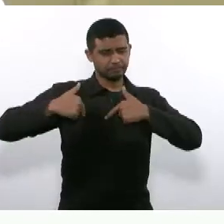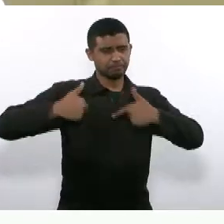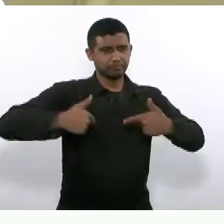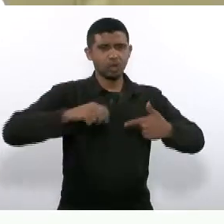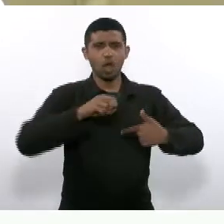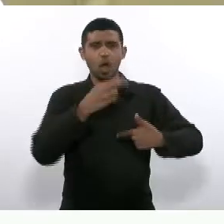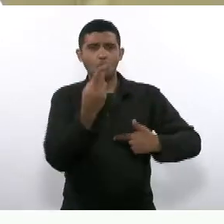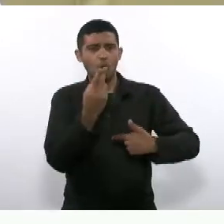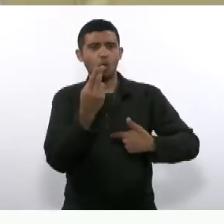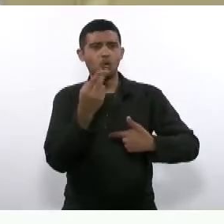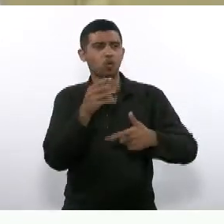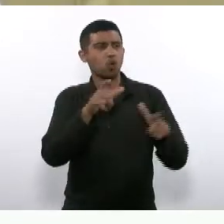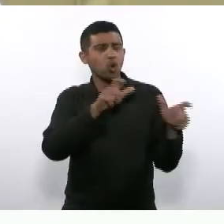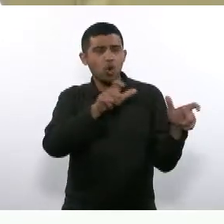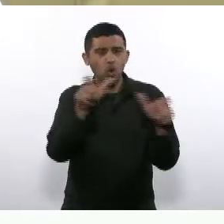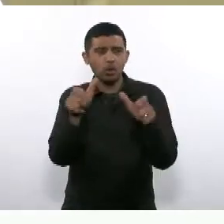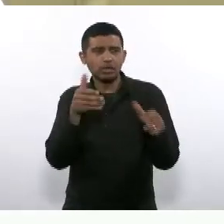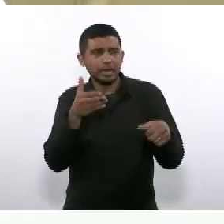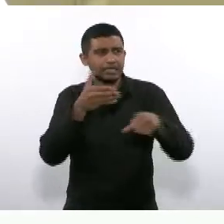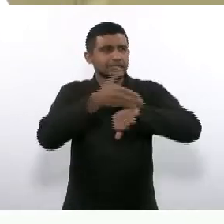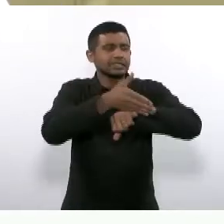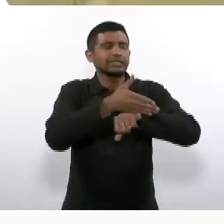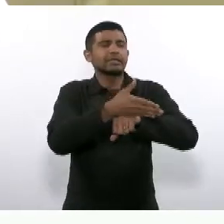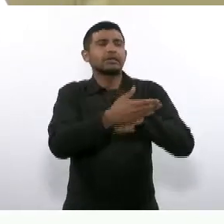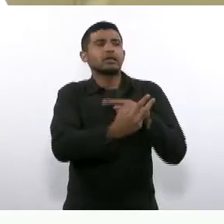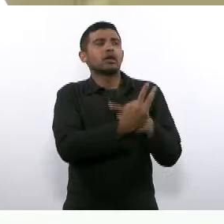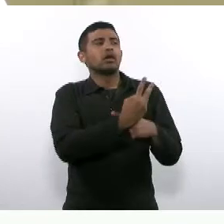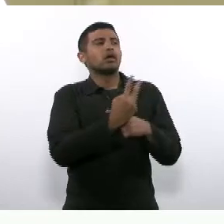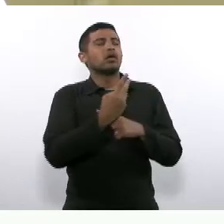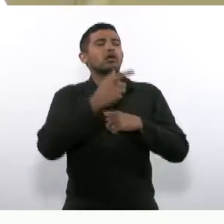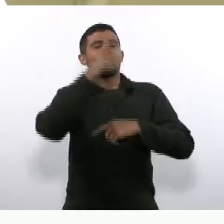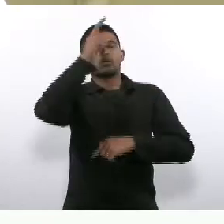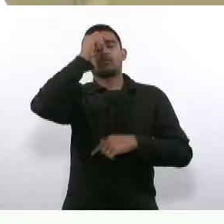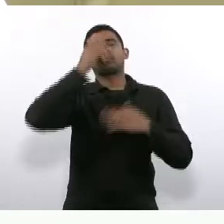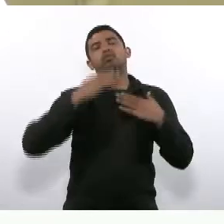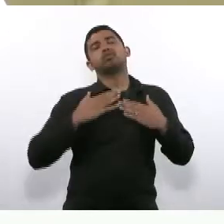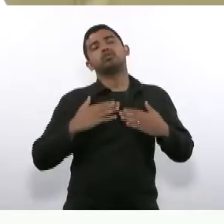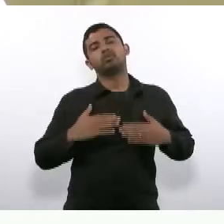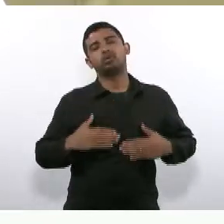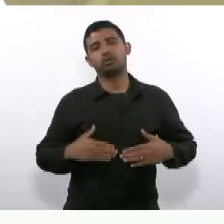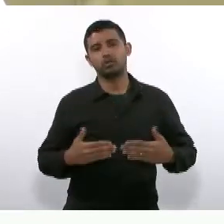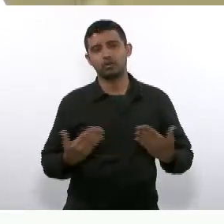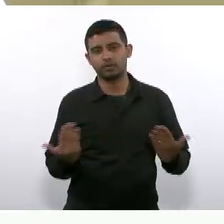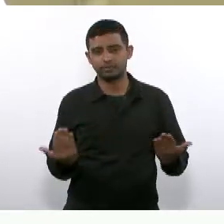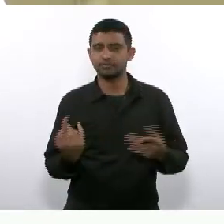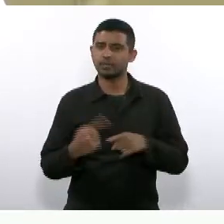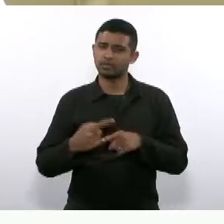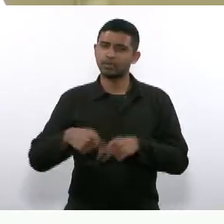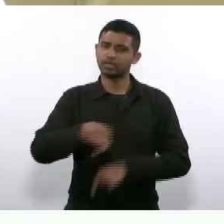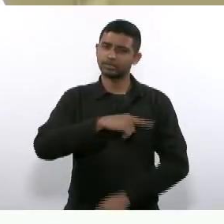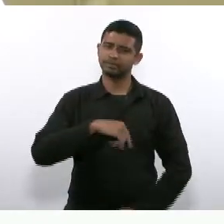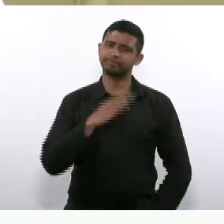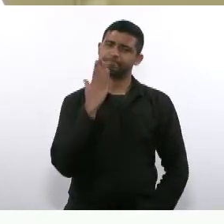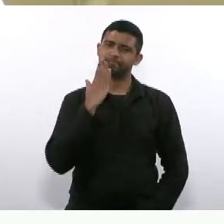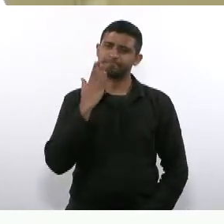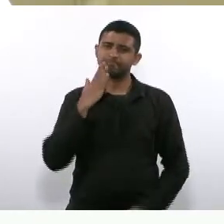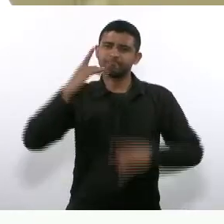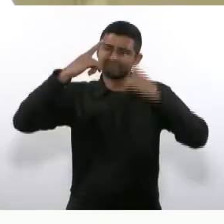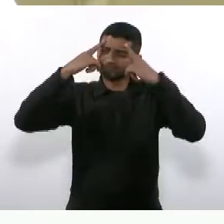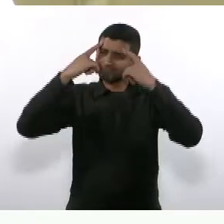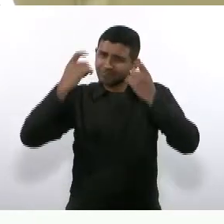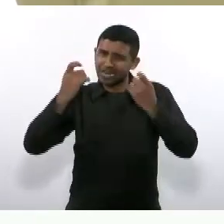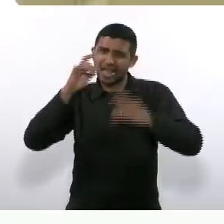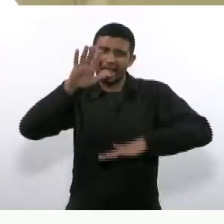onde ela se sentisse protegida e se sentisse amparada, até porque a gente sabe que essas violências acontecem muitas